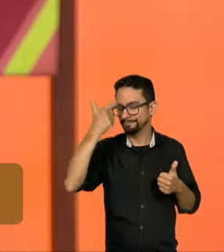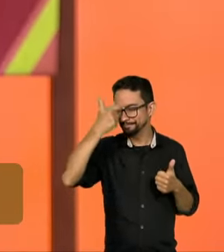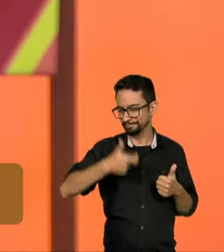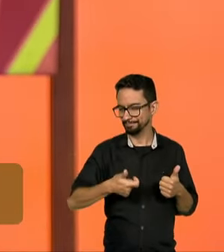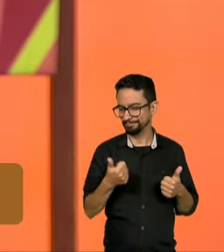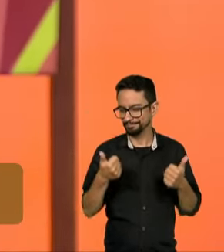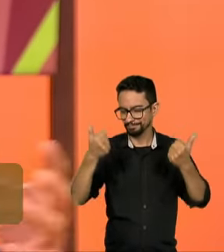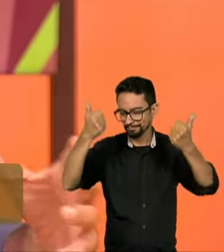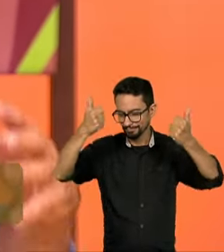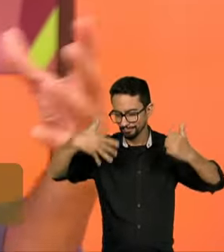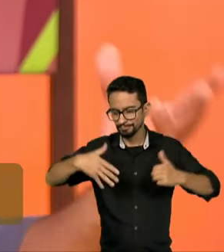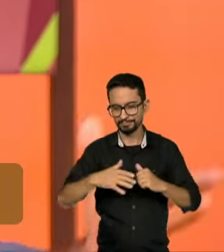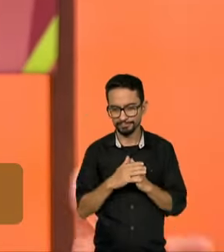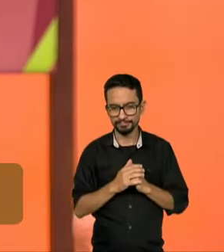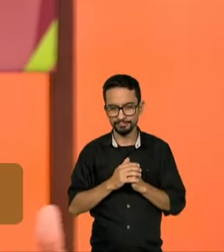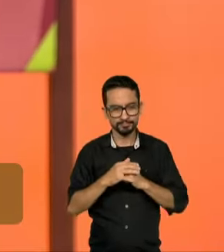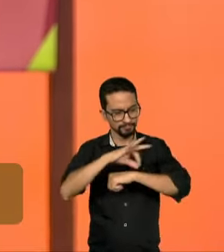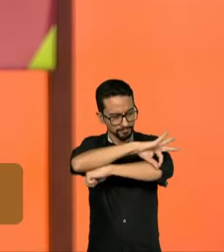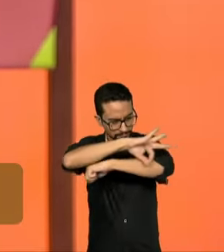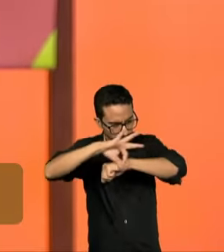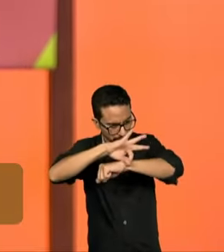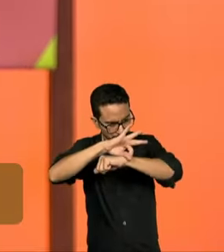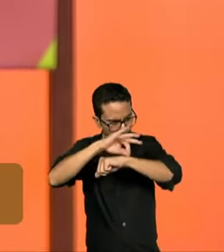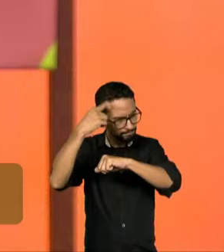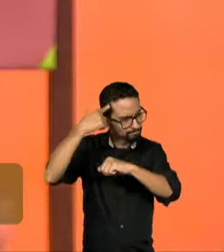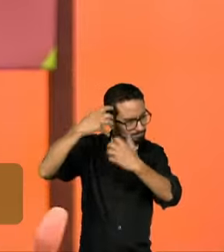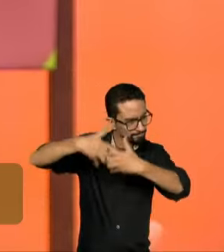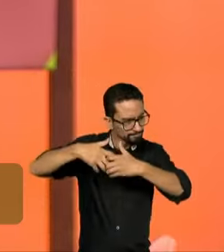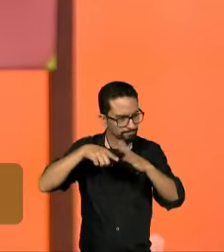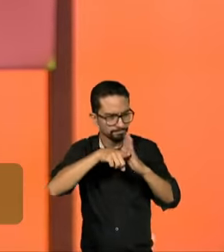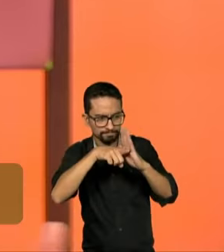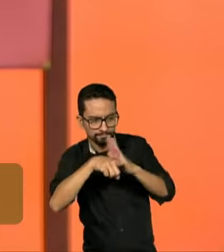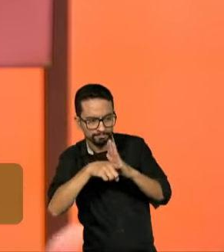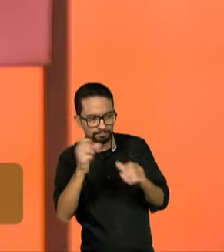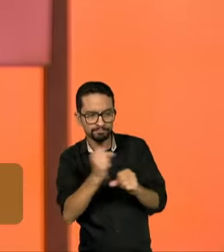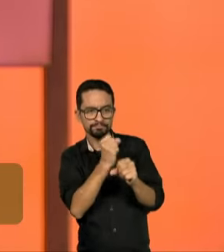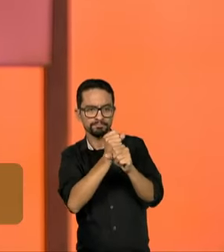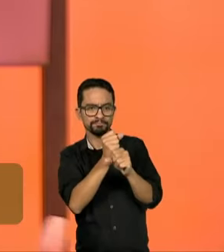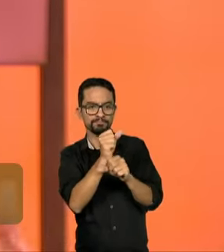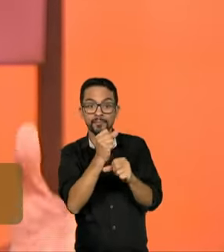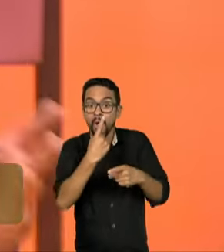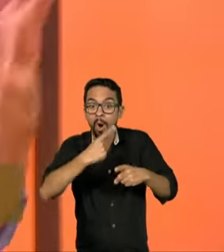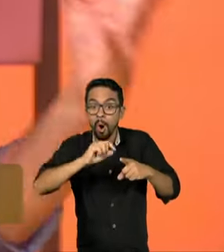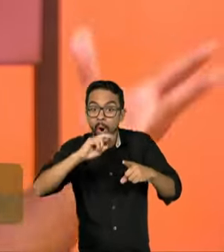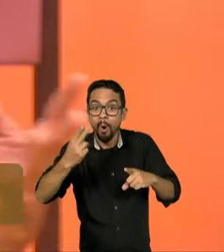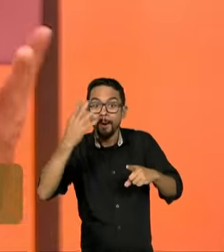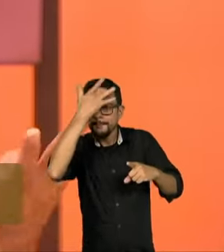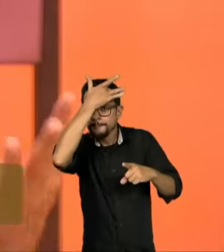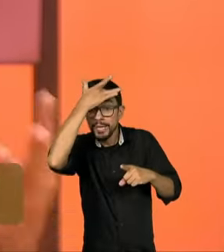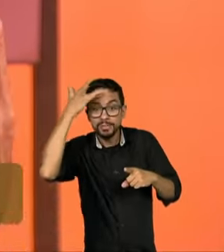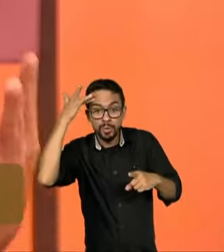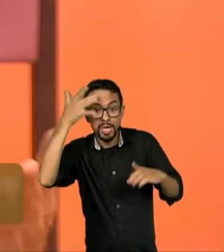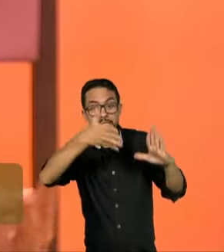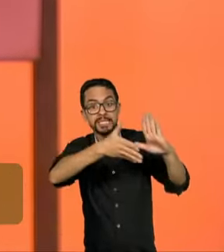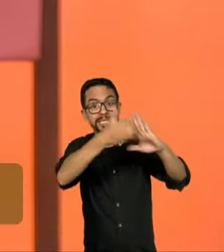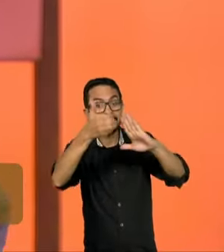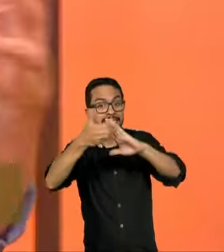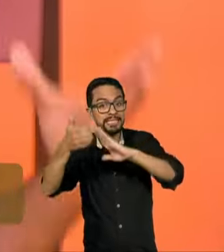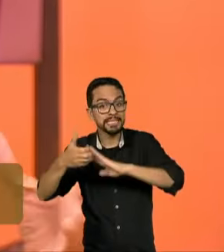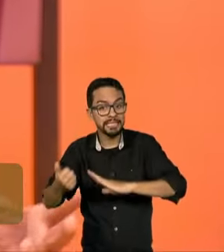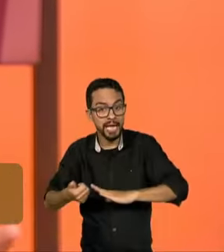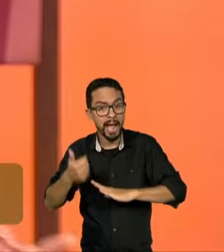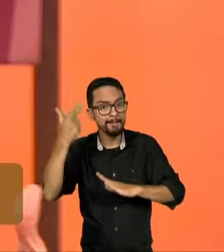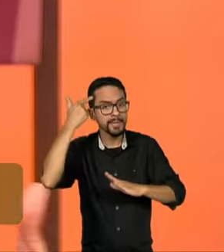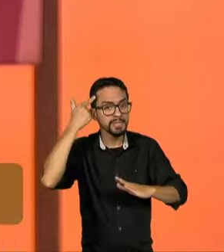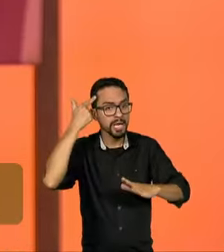com movimentos de engenharia, ou eu tiro essas pessoas dali, que é impossível. Você tirar 4 municípios do